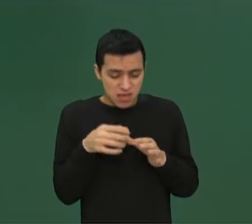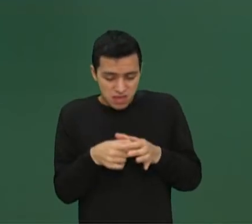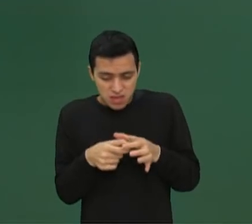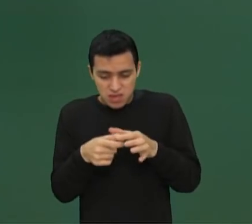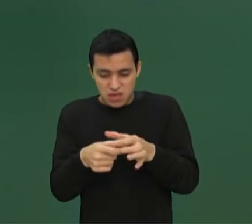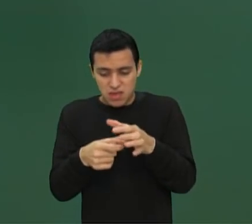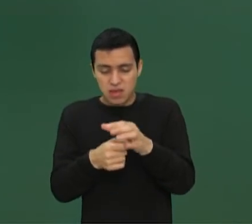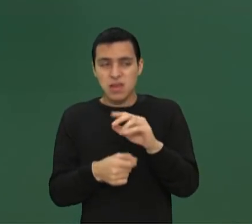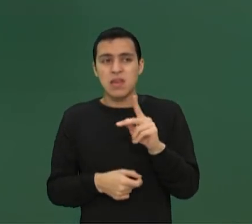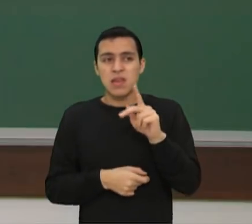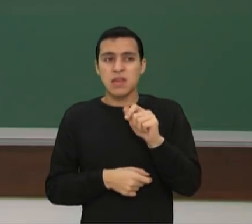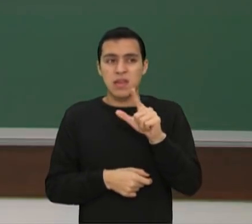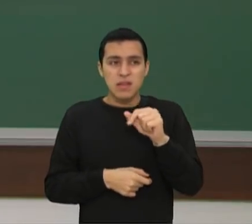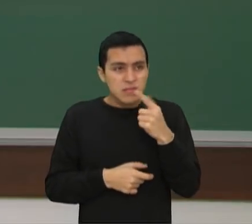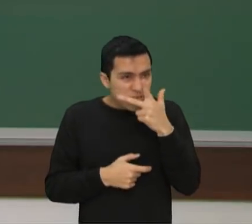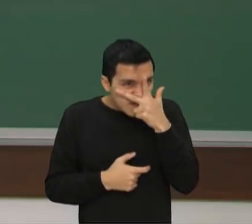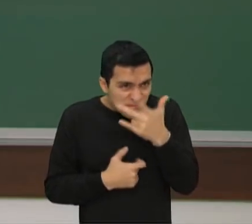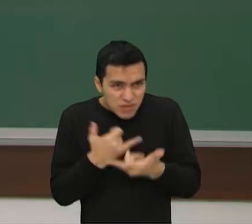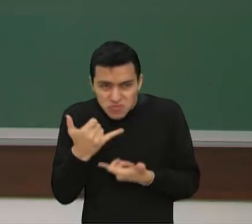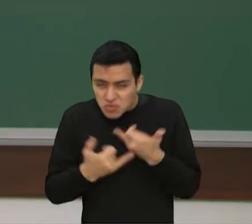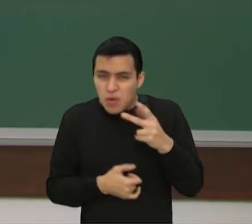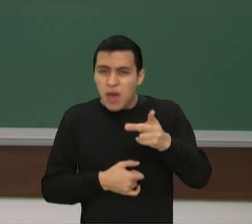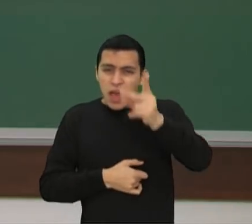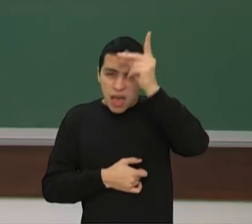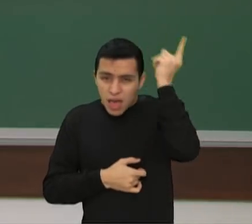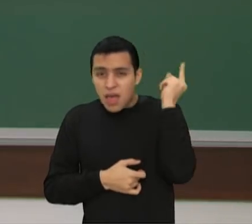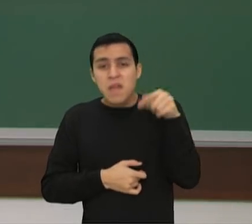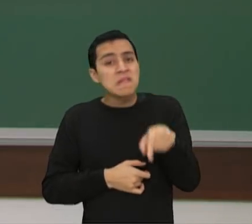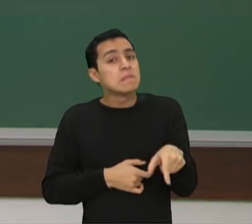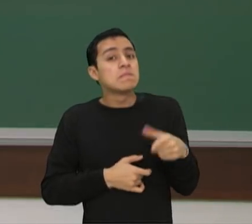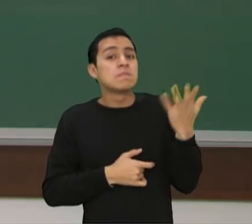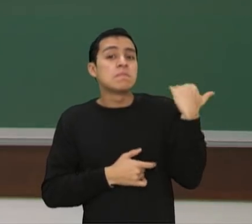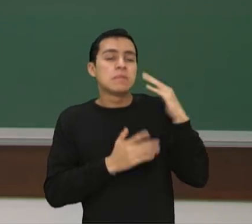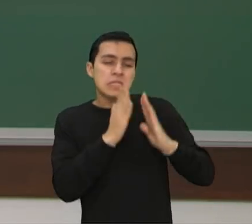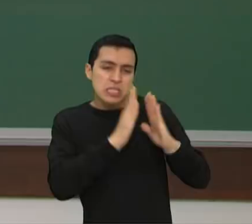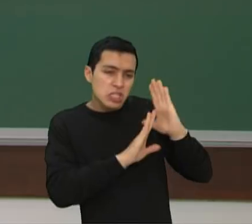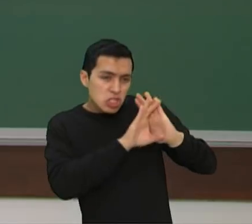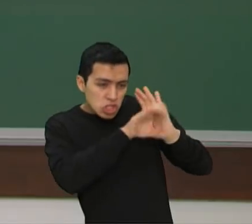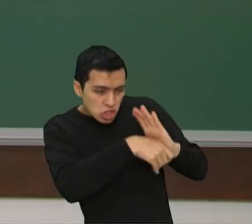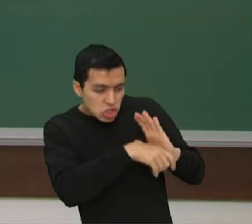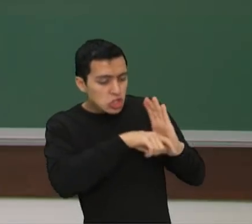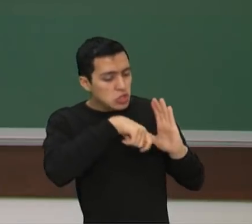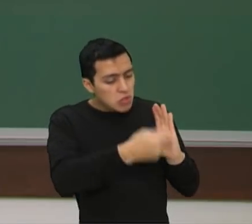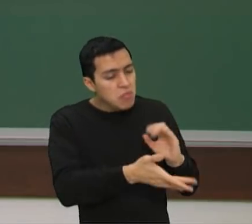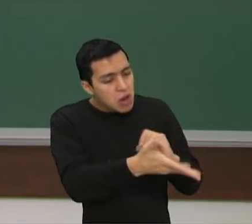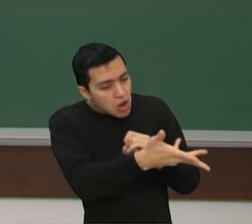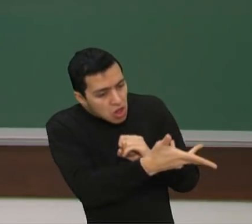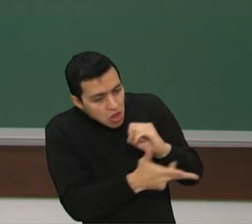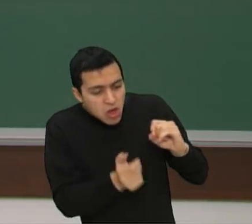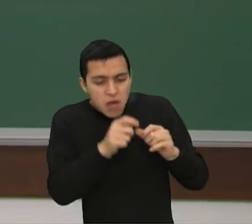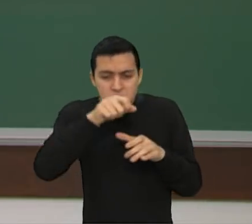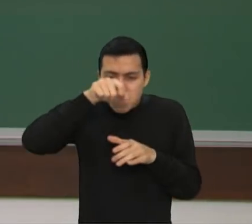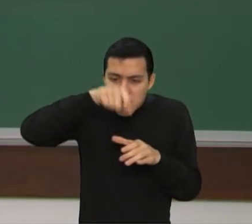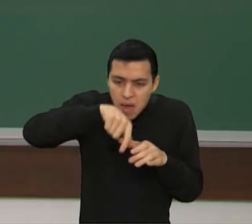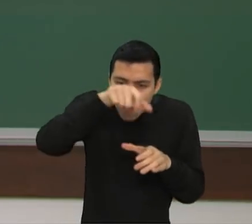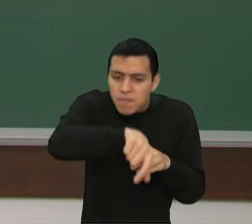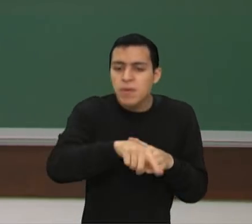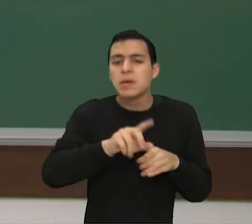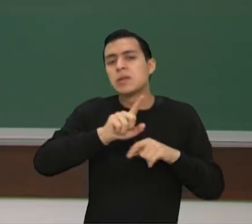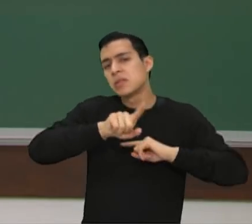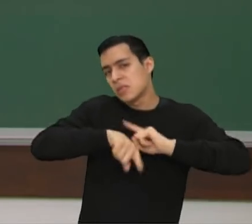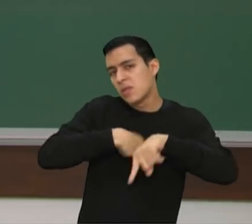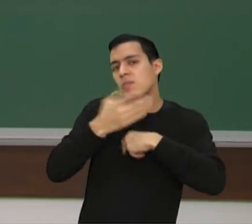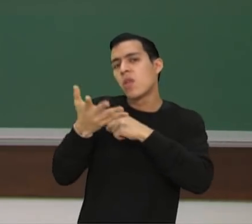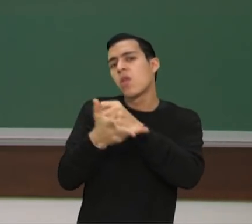chama Kalaha. Então você vê como que é um jogo antigo e naquela época eles já tinham esse conceito da colheita, né, da semeadura, vamos plantar,